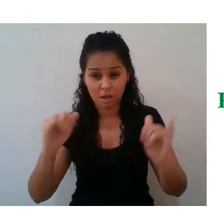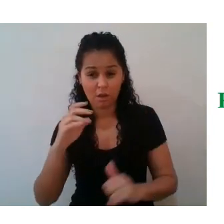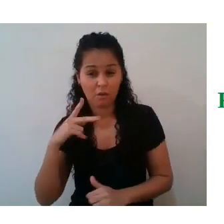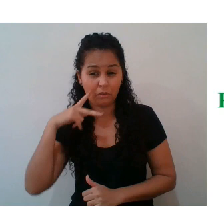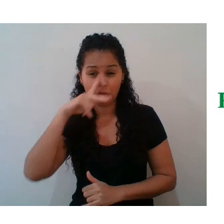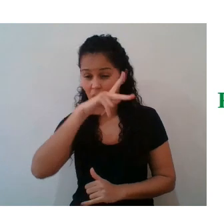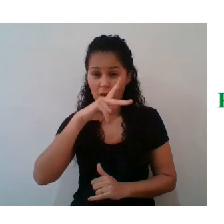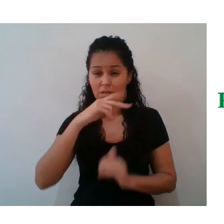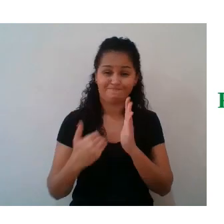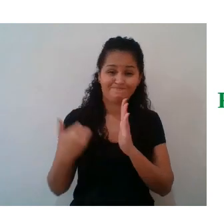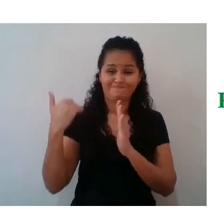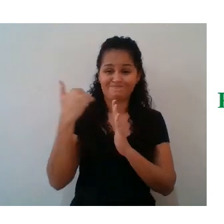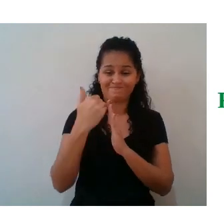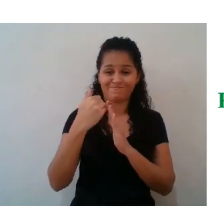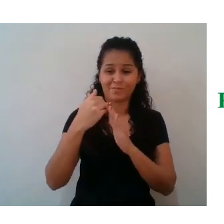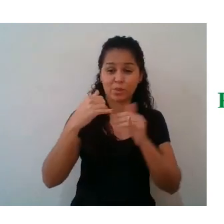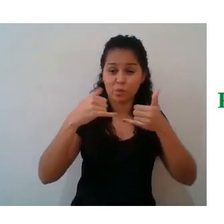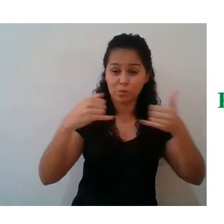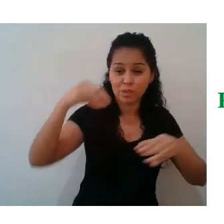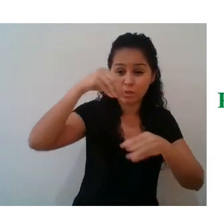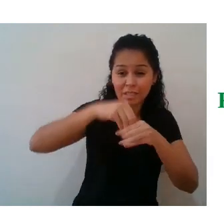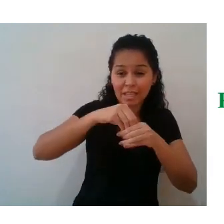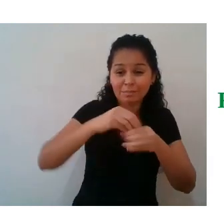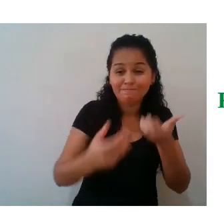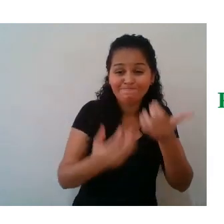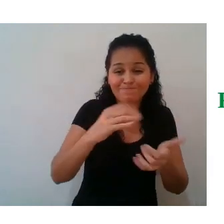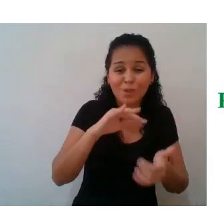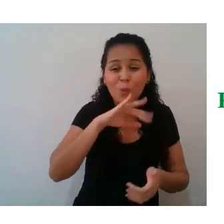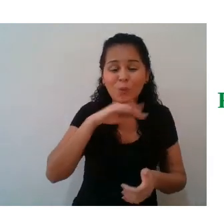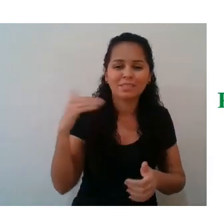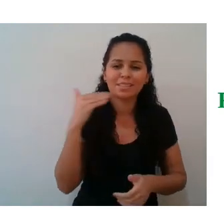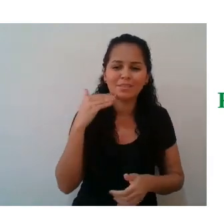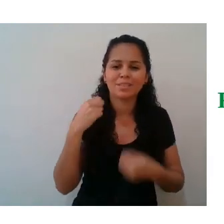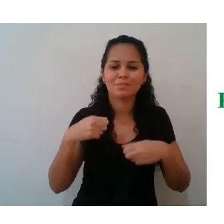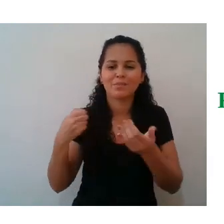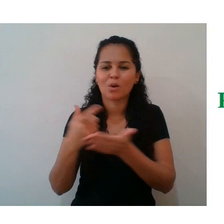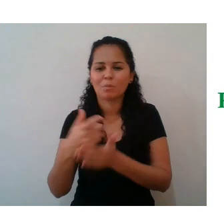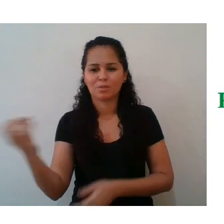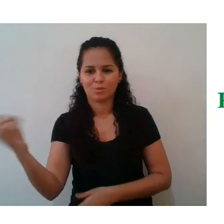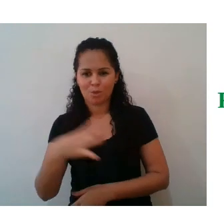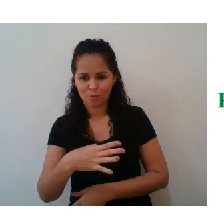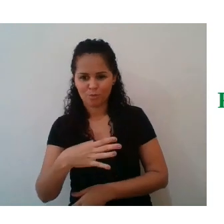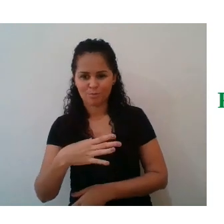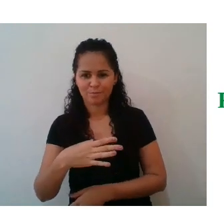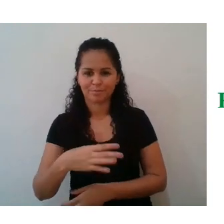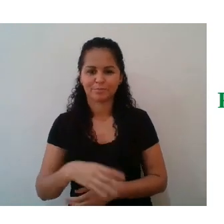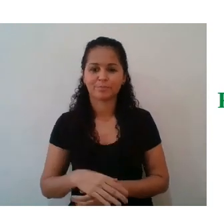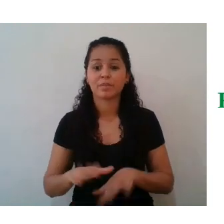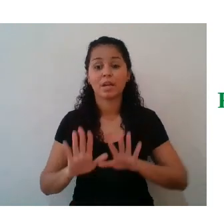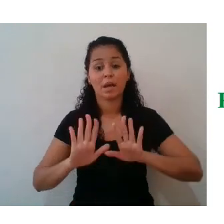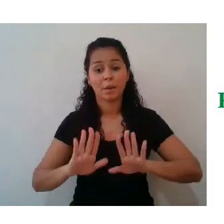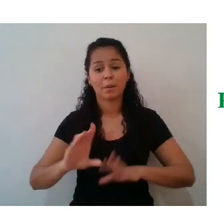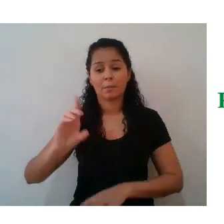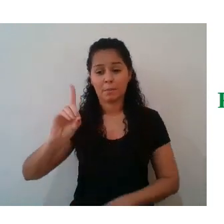ele queimava o fio dentro dele. E você precisava comprar um novo fusível, porque aquele já estava inutilizado. O disjuntor,